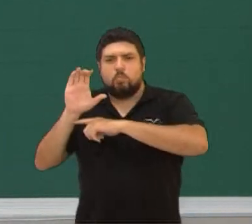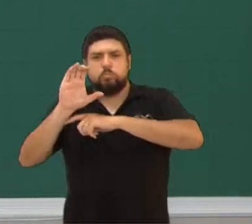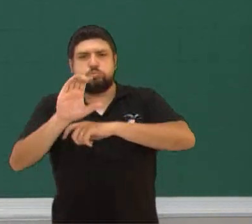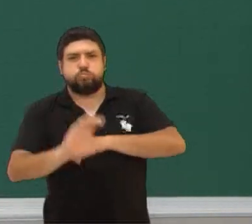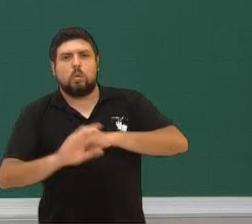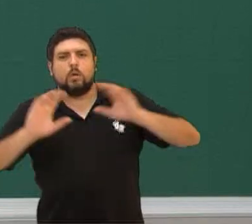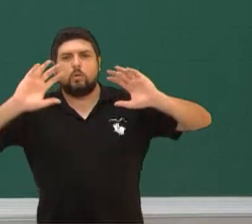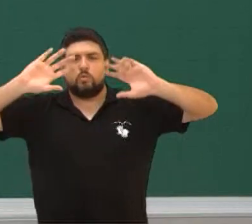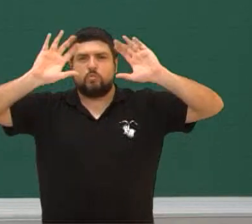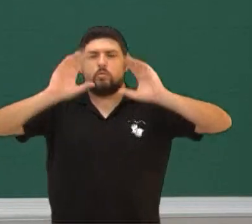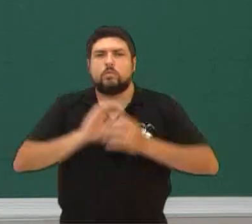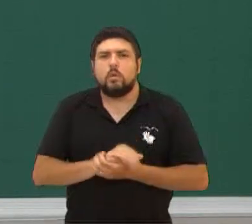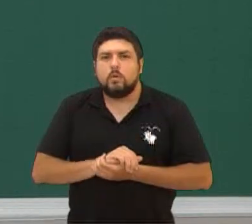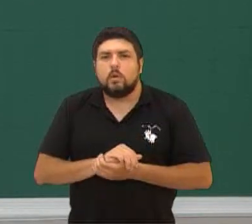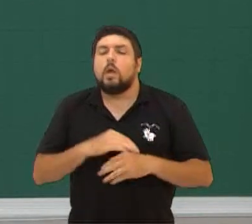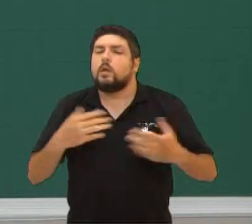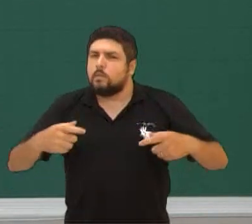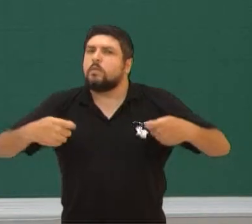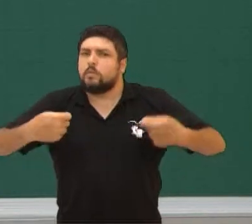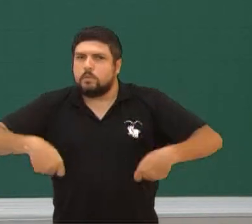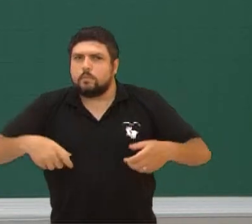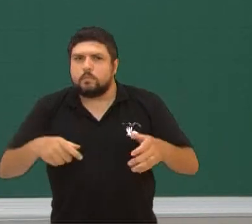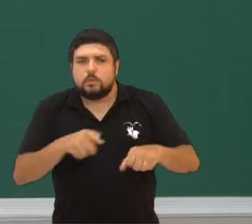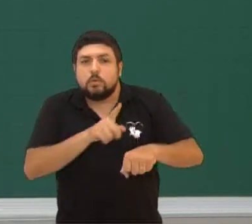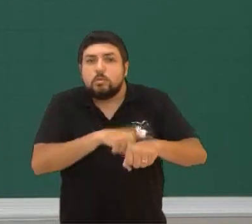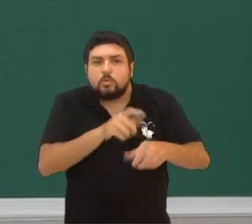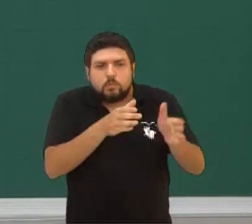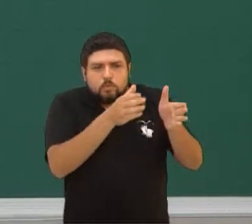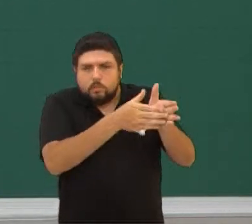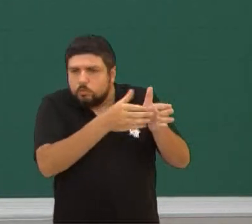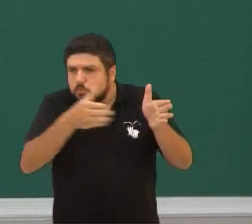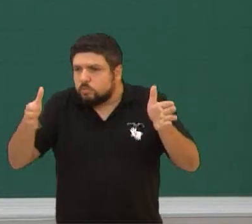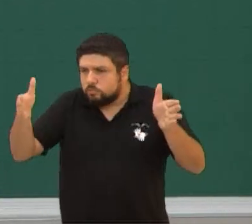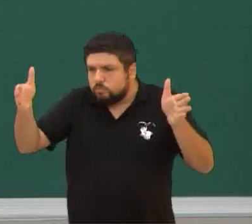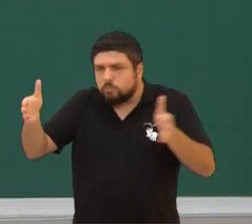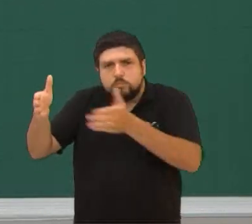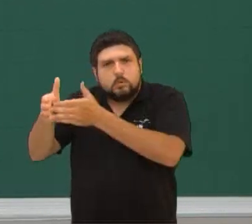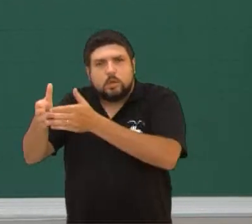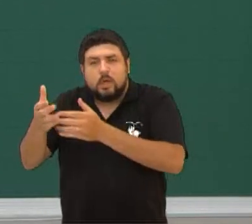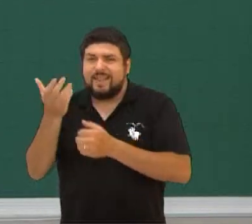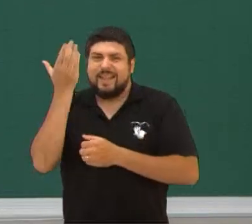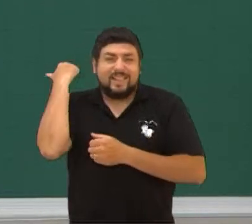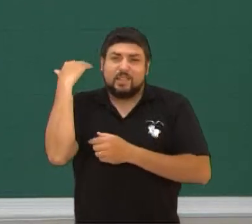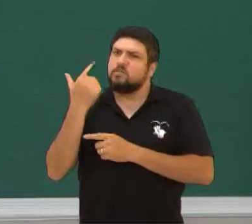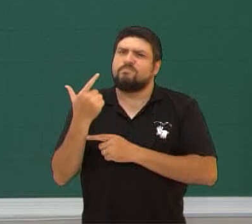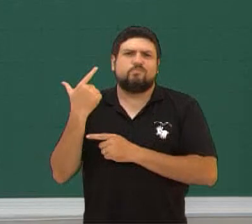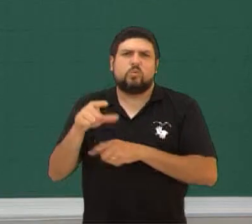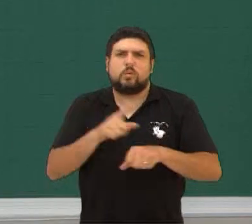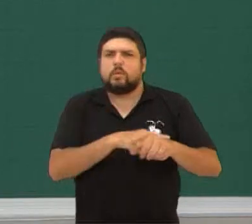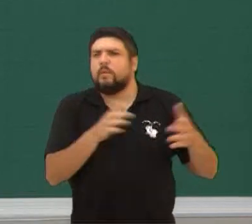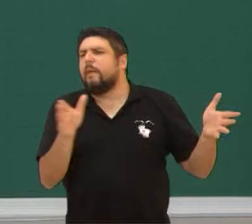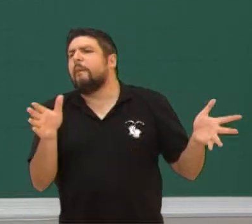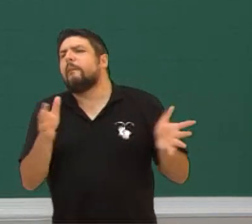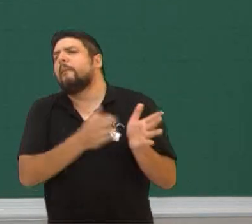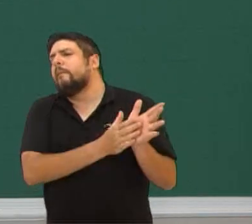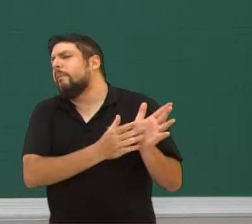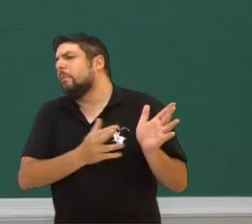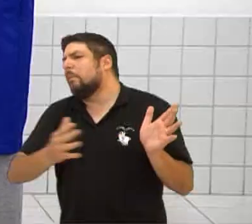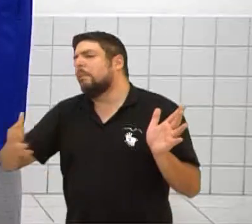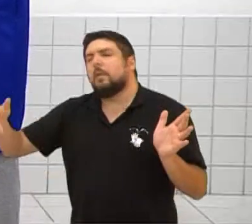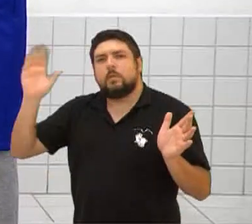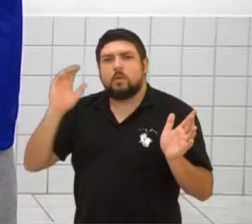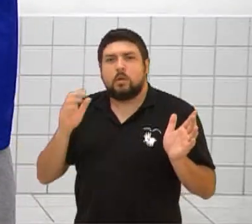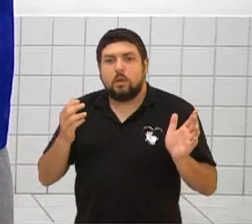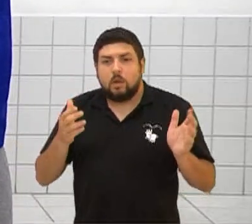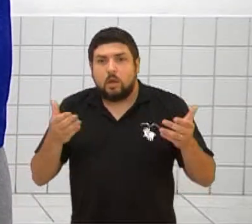tem acontecido. Ou seja, é necessário uma previsão temporal, coisa que o voleibol na época não tinha, então essa modificação proporcionou isso. Temos, por exemplo,